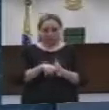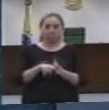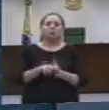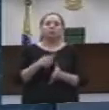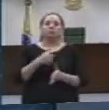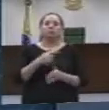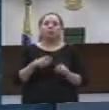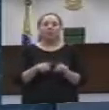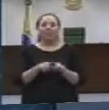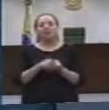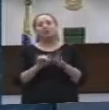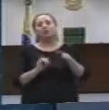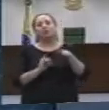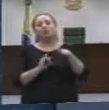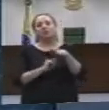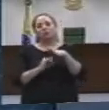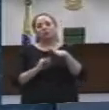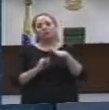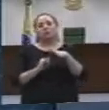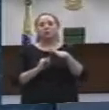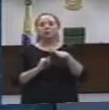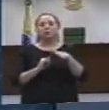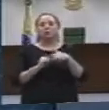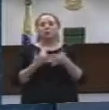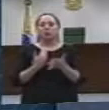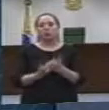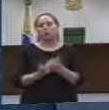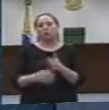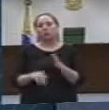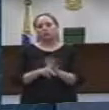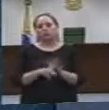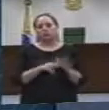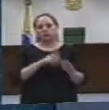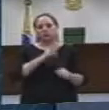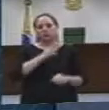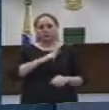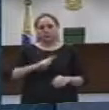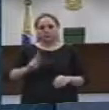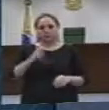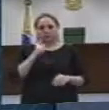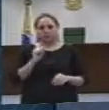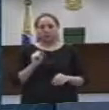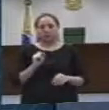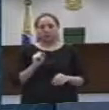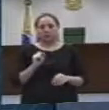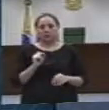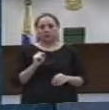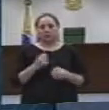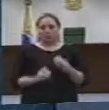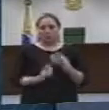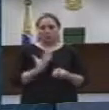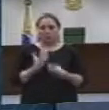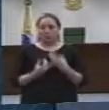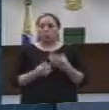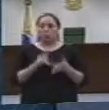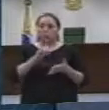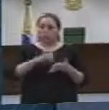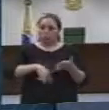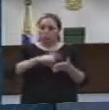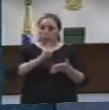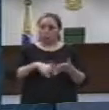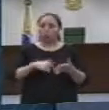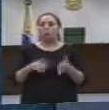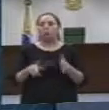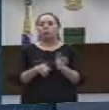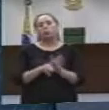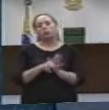Instituto de estudos da religião ser mais fique produzir um documento origi dado